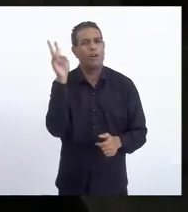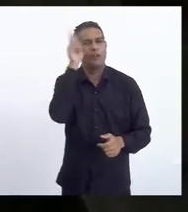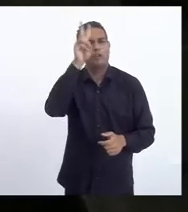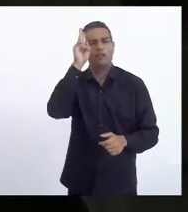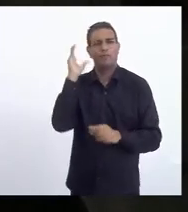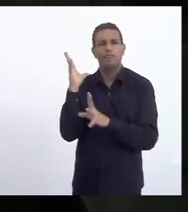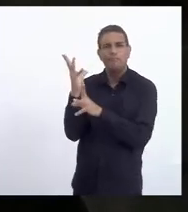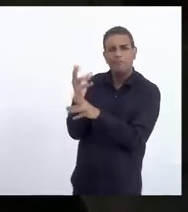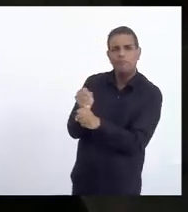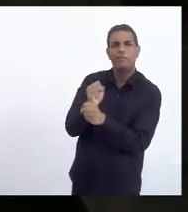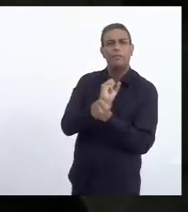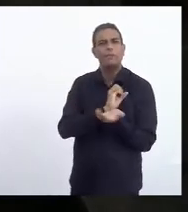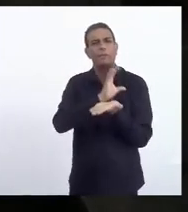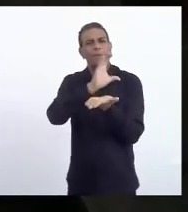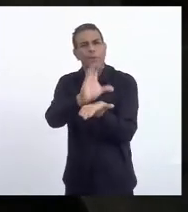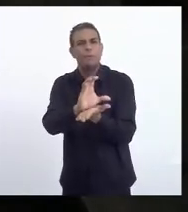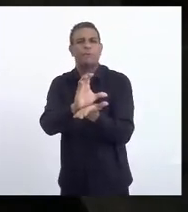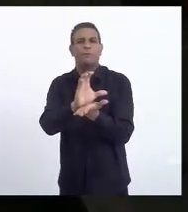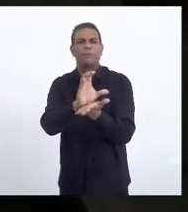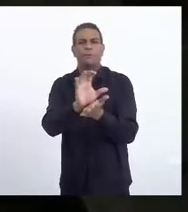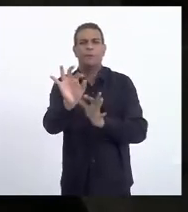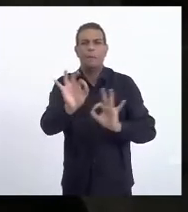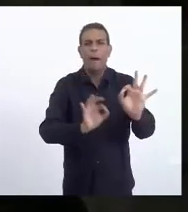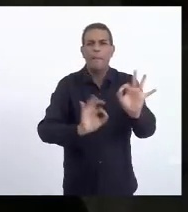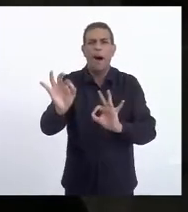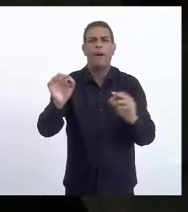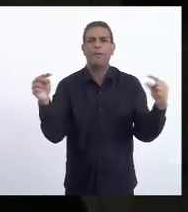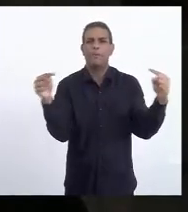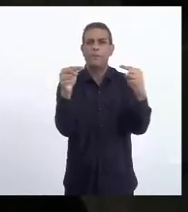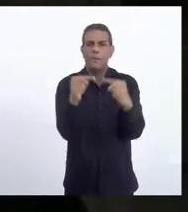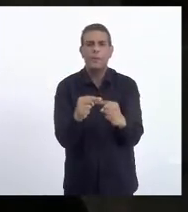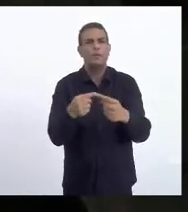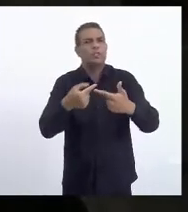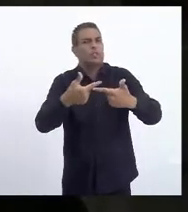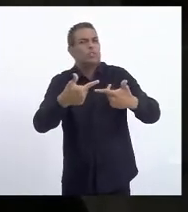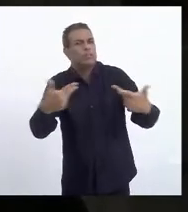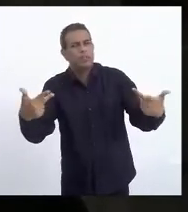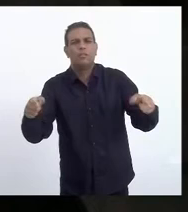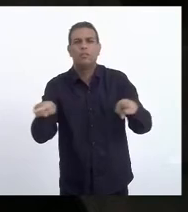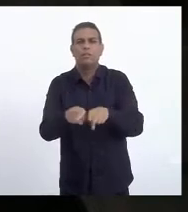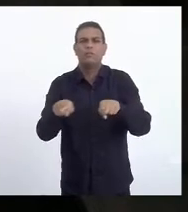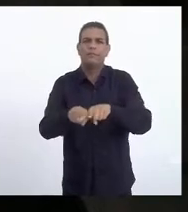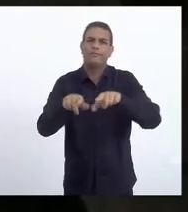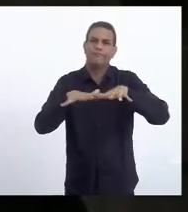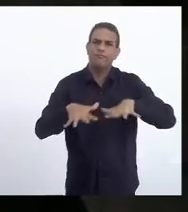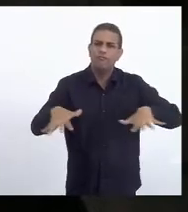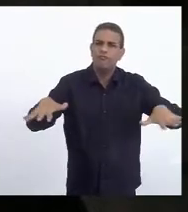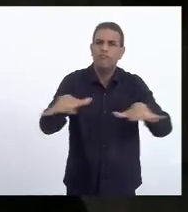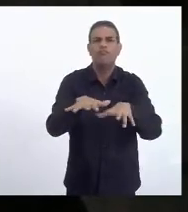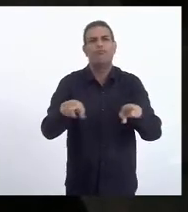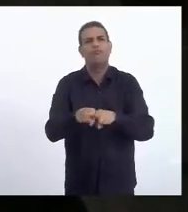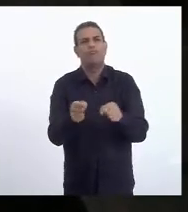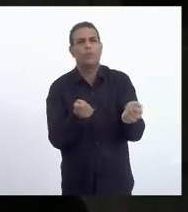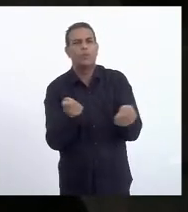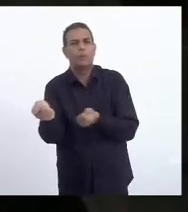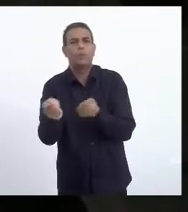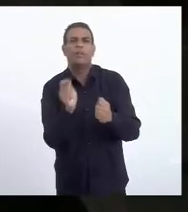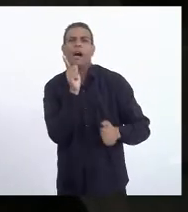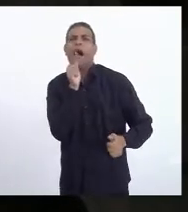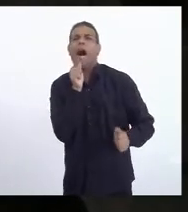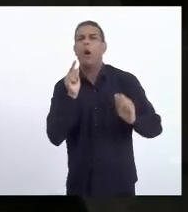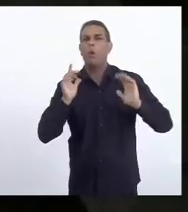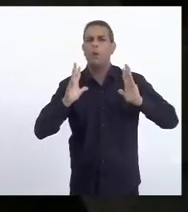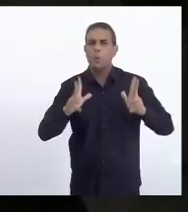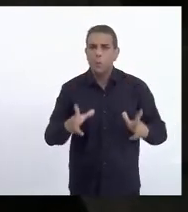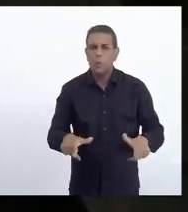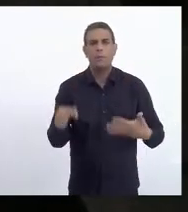histórico de investimentos em infraestrutura enfim inclusive do campo de saneamento manejo de águas e tudo mais